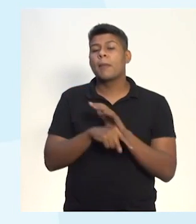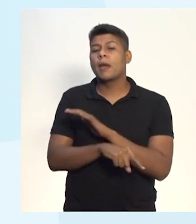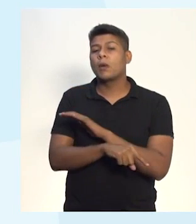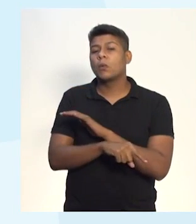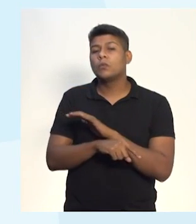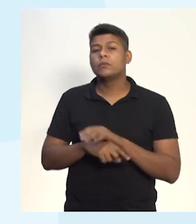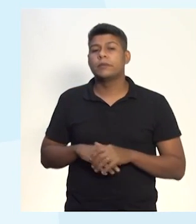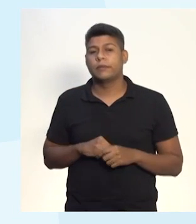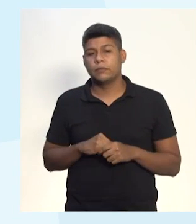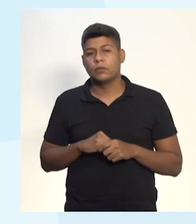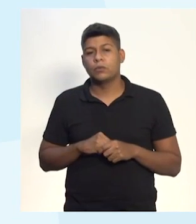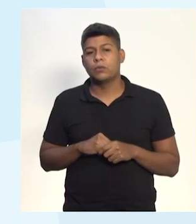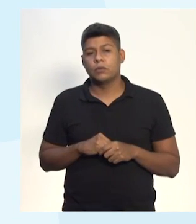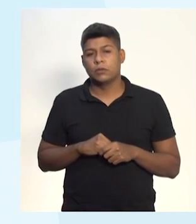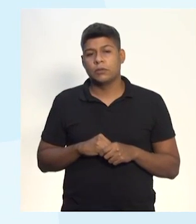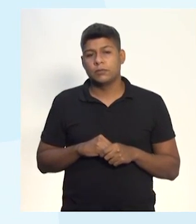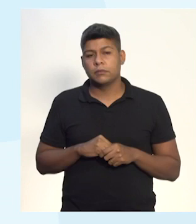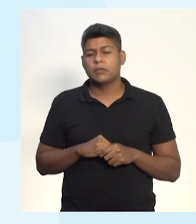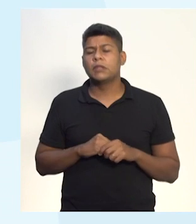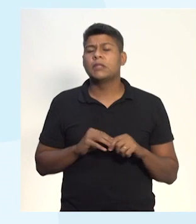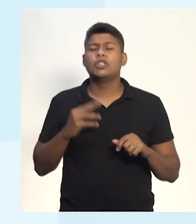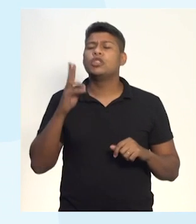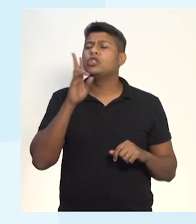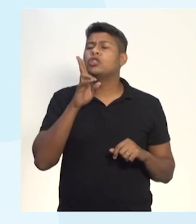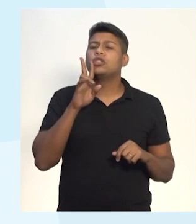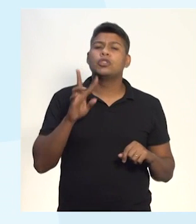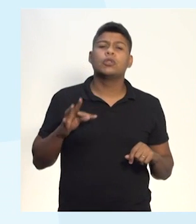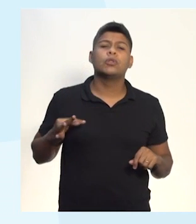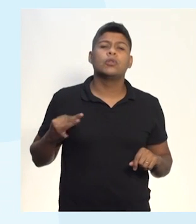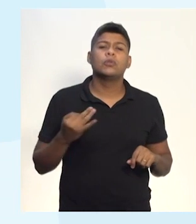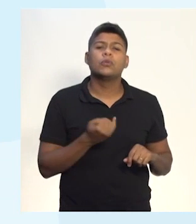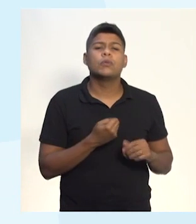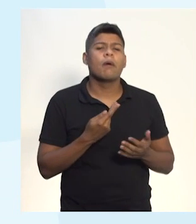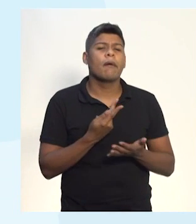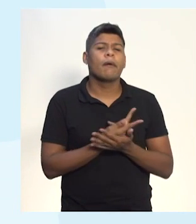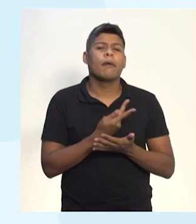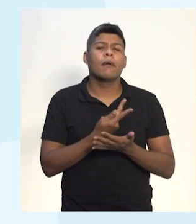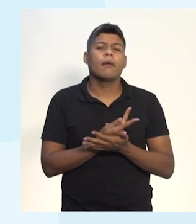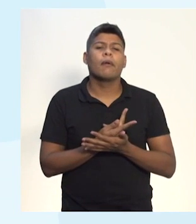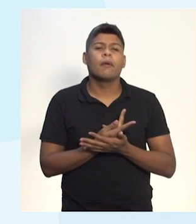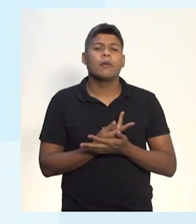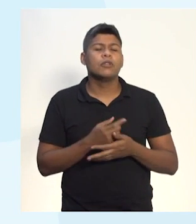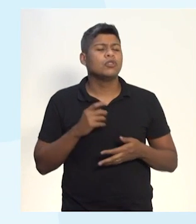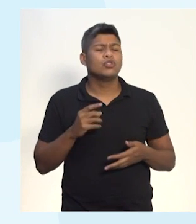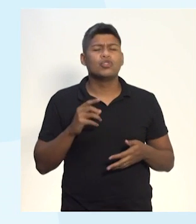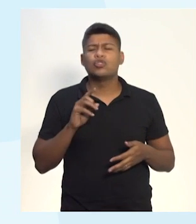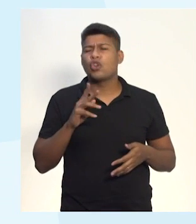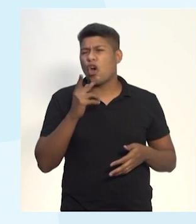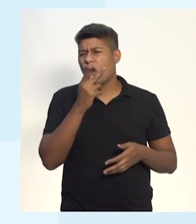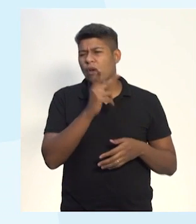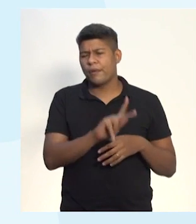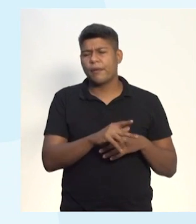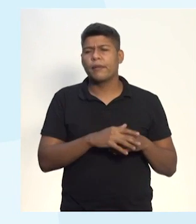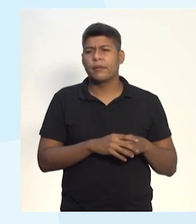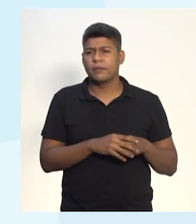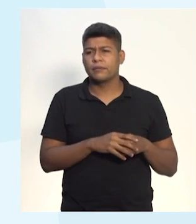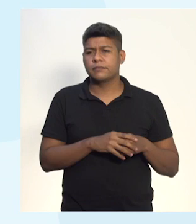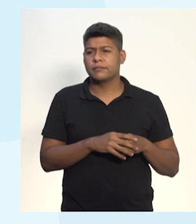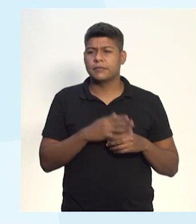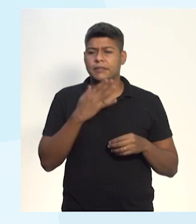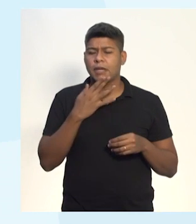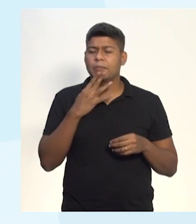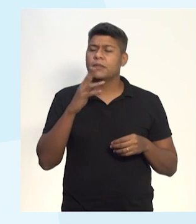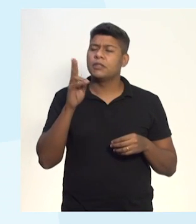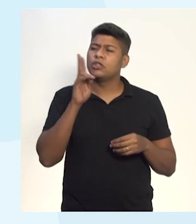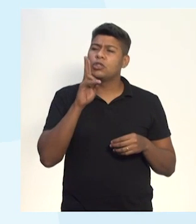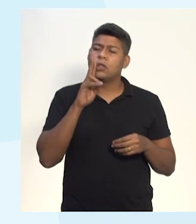leitor: e nessa história toda, o erro era só dele? Quer dizer, nessa